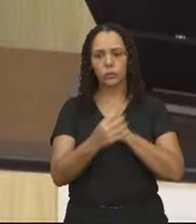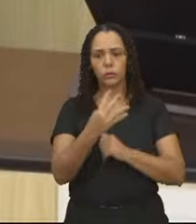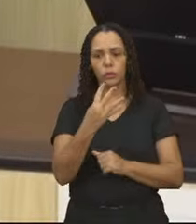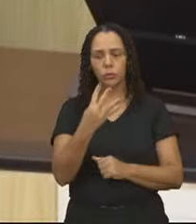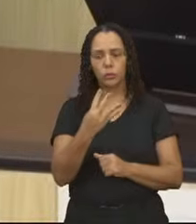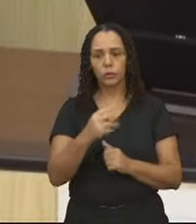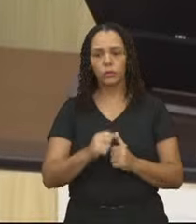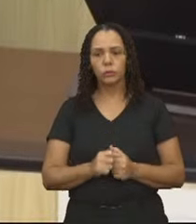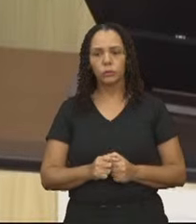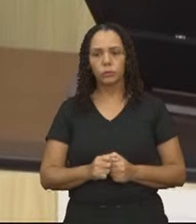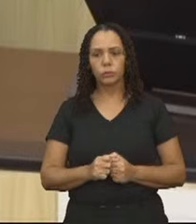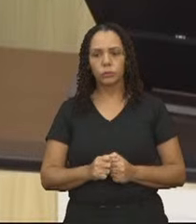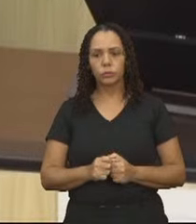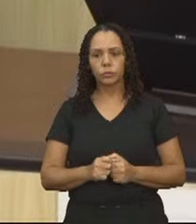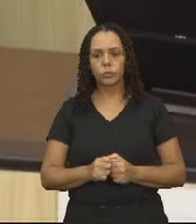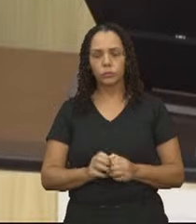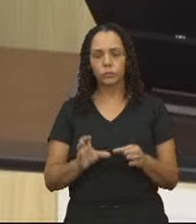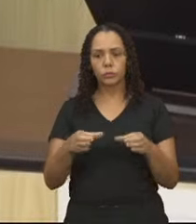com maior